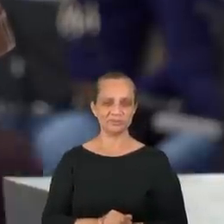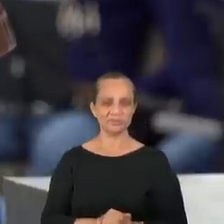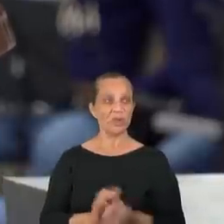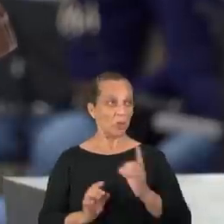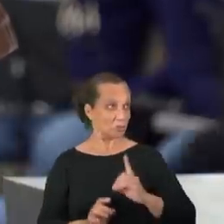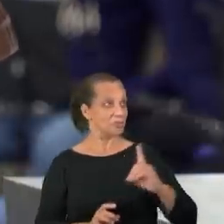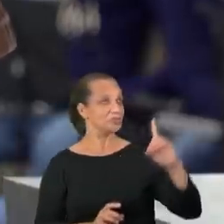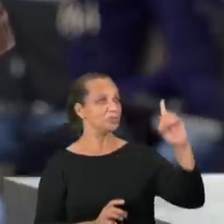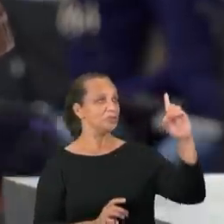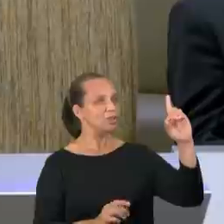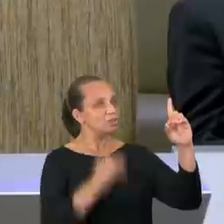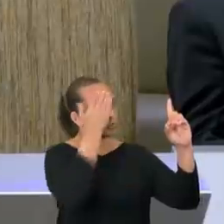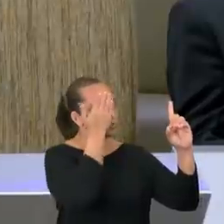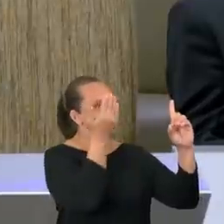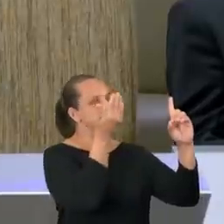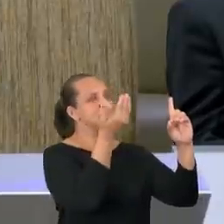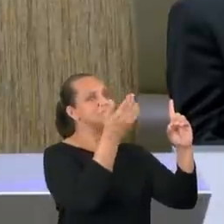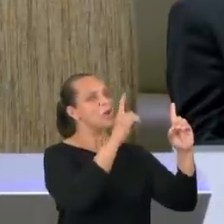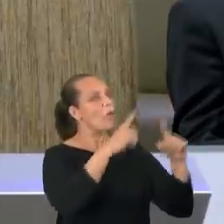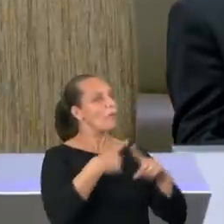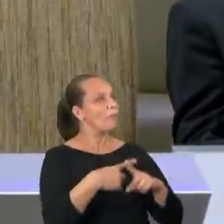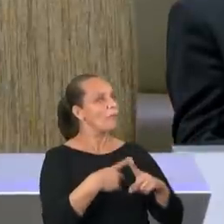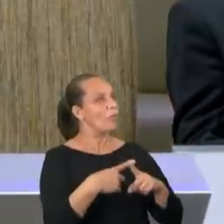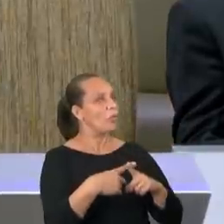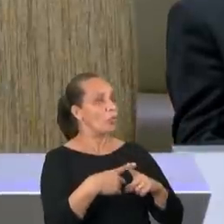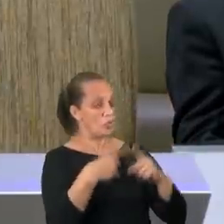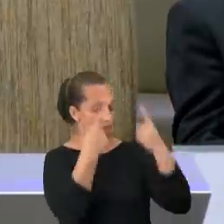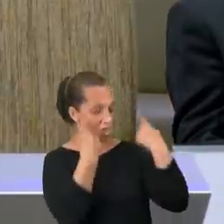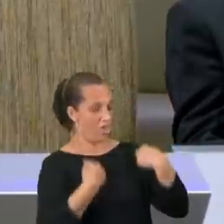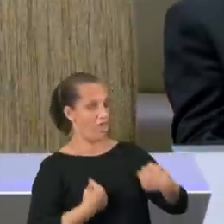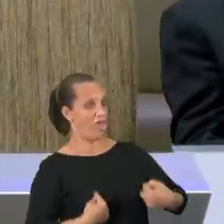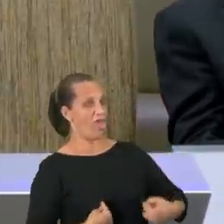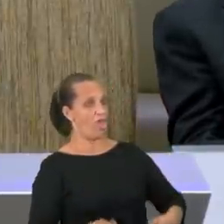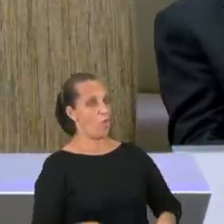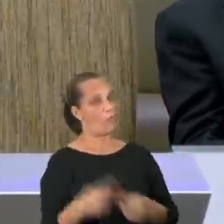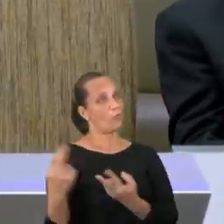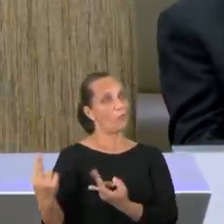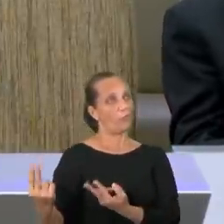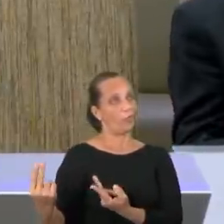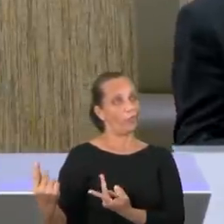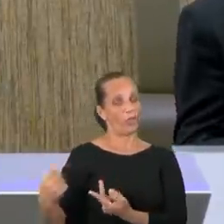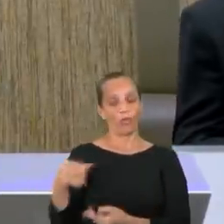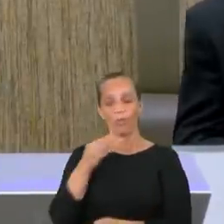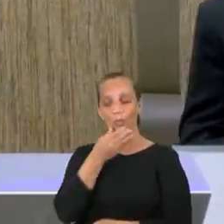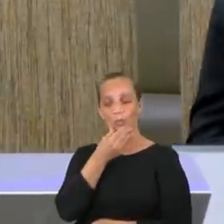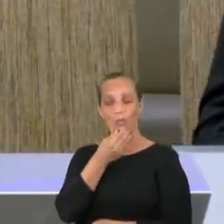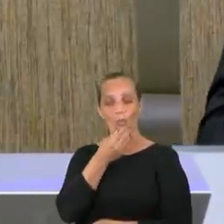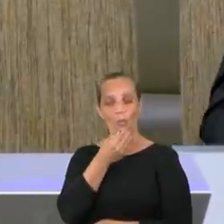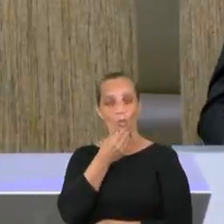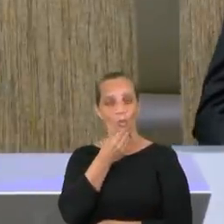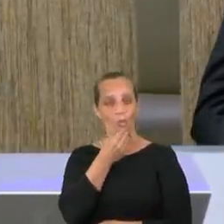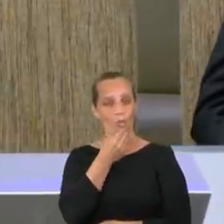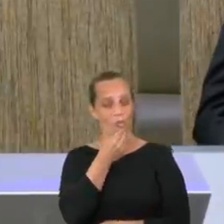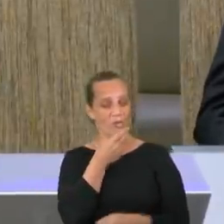Ó Deus, graças te dou porque não sou como os demais homens,